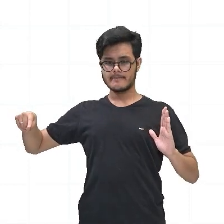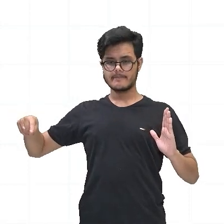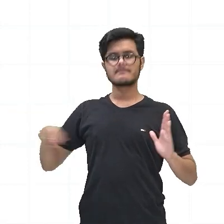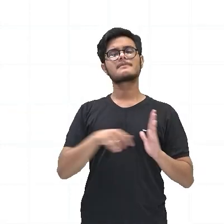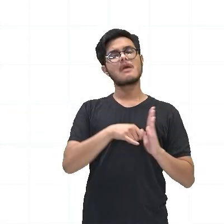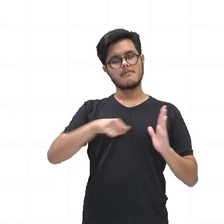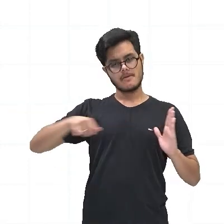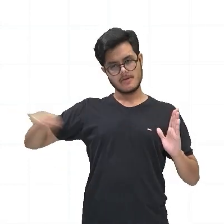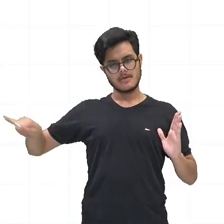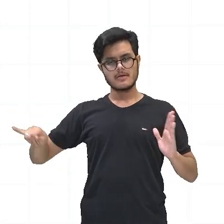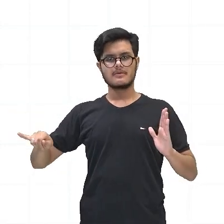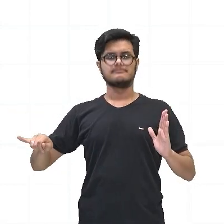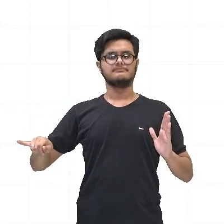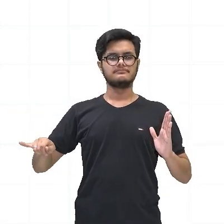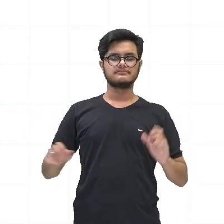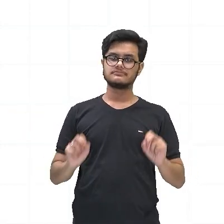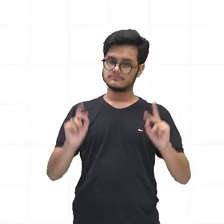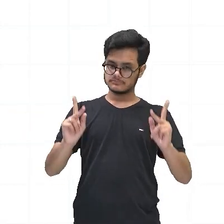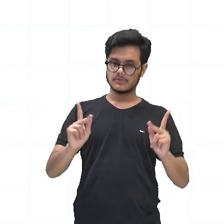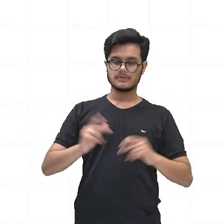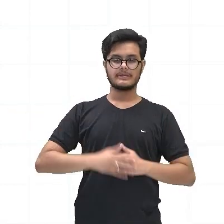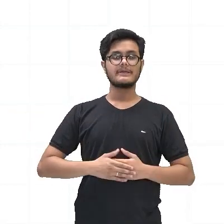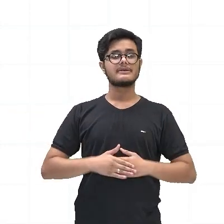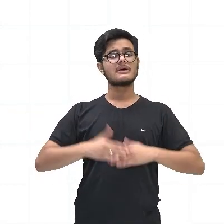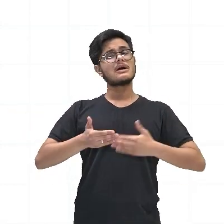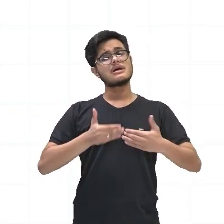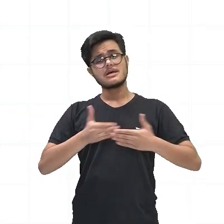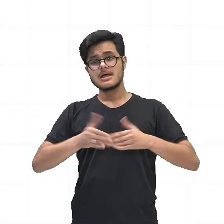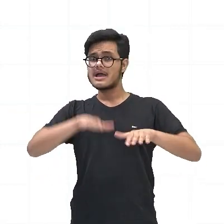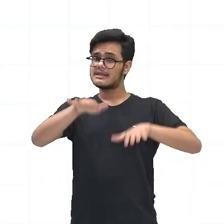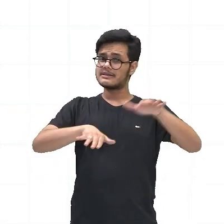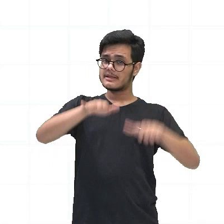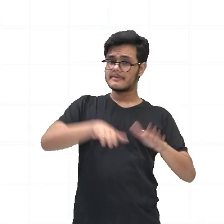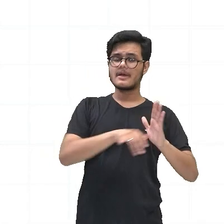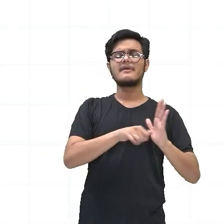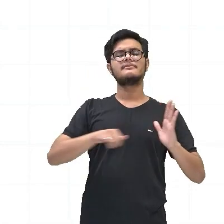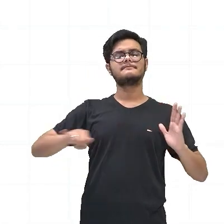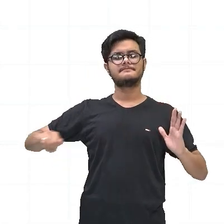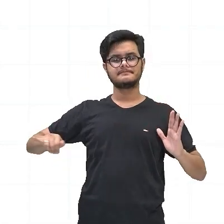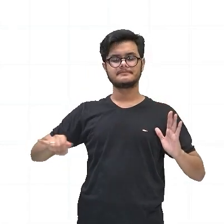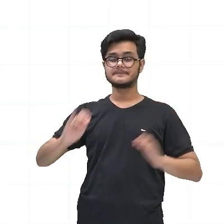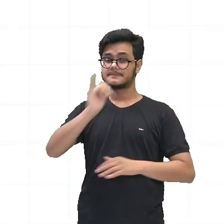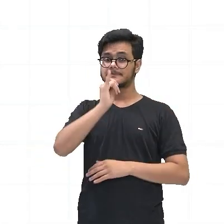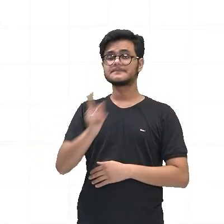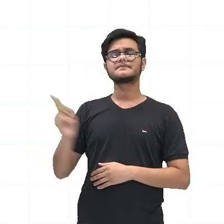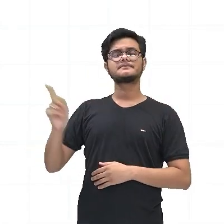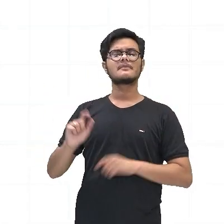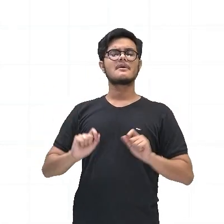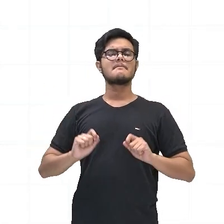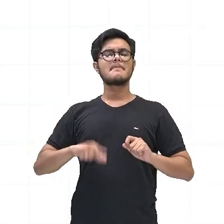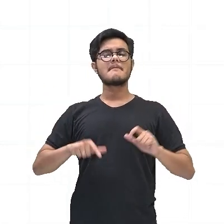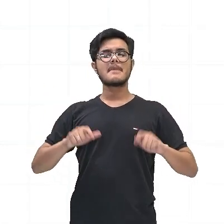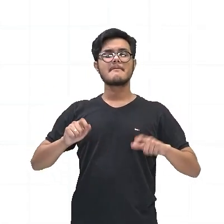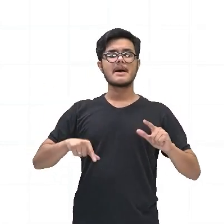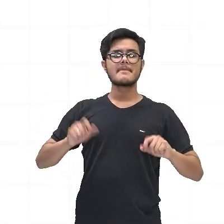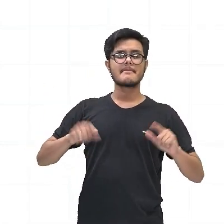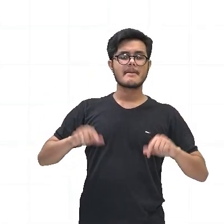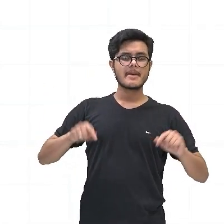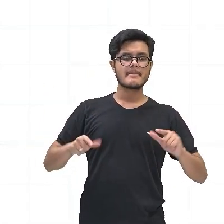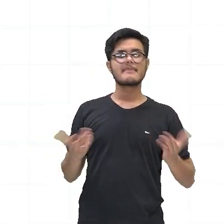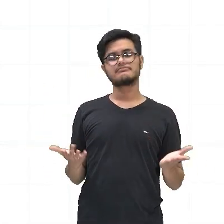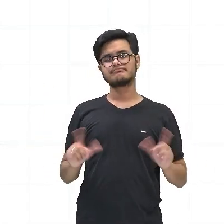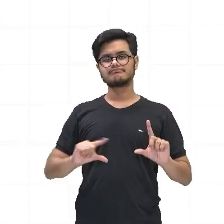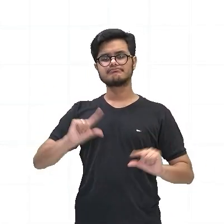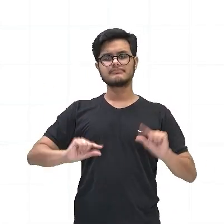componentes ligam-se entre si na mesma sequência e na mesma direção. A gente observa aí o exemplo do pisca-pisca, né, que é um